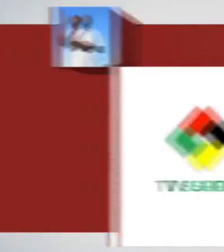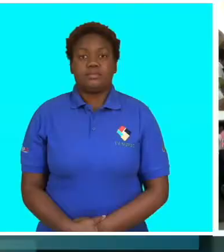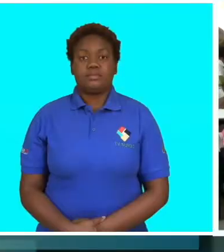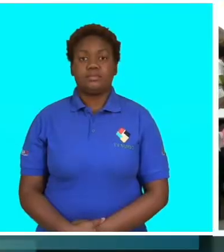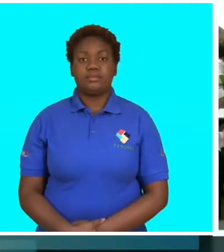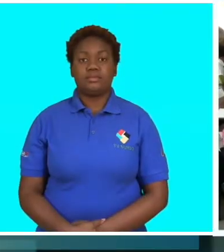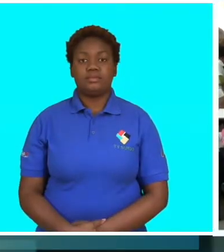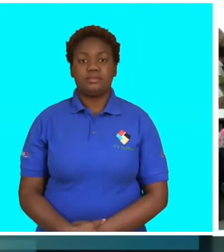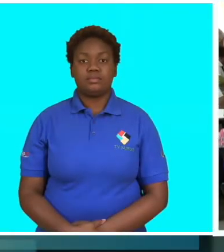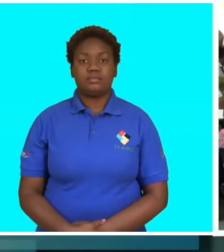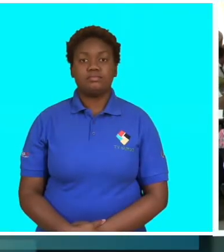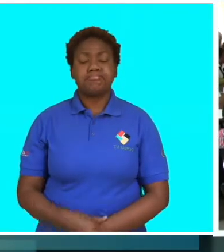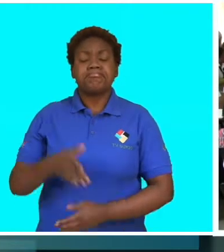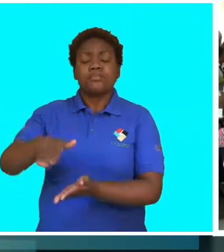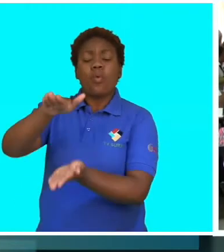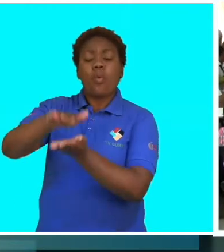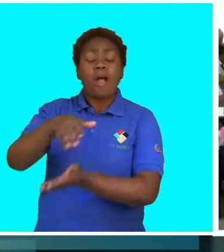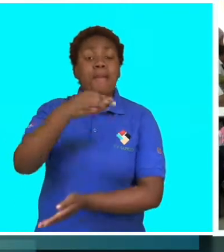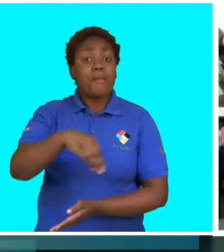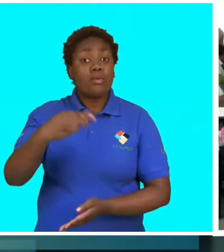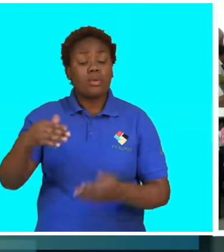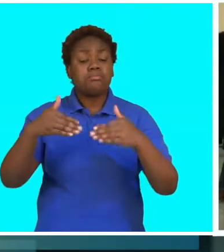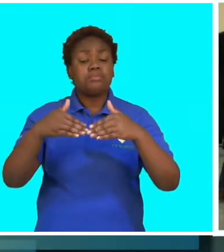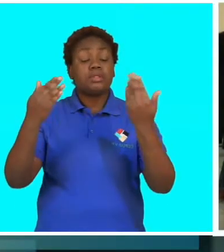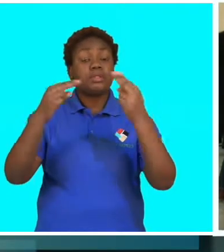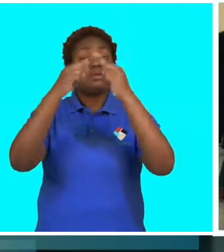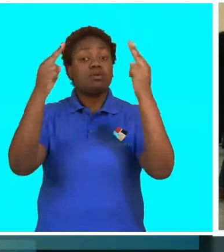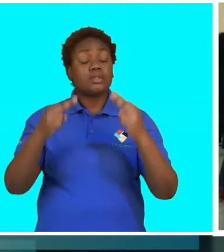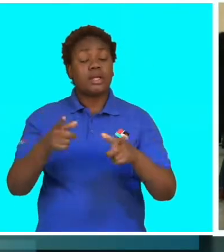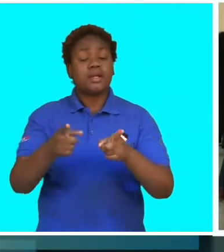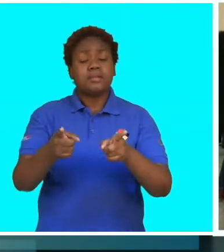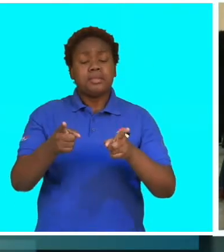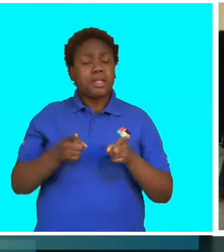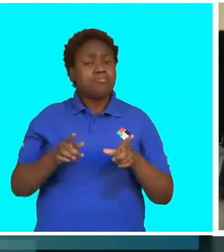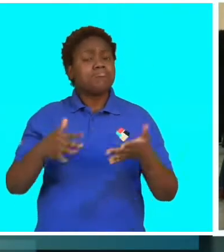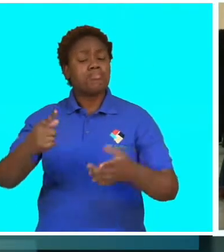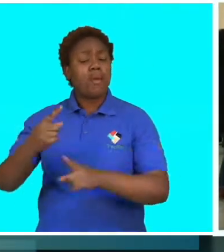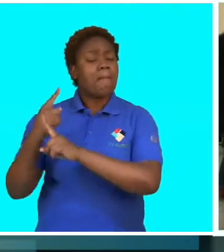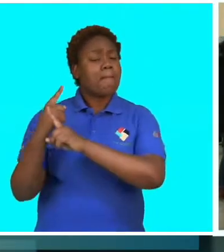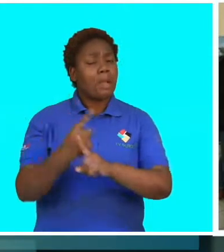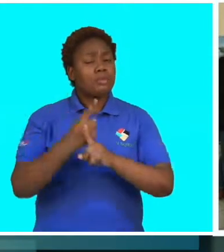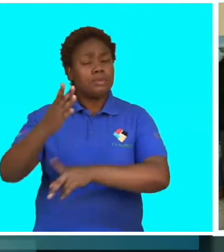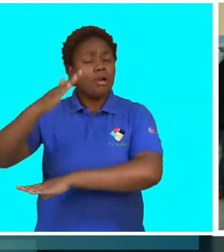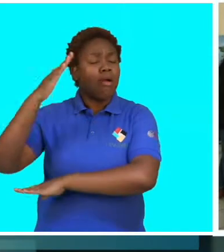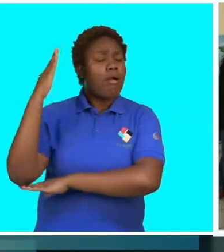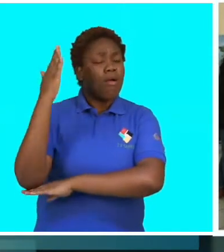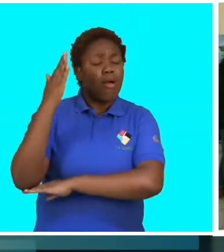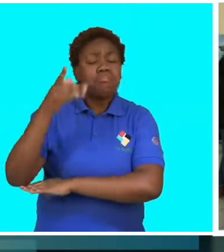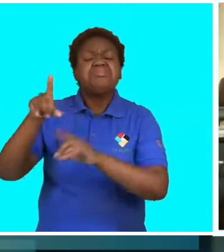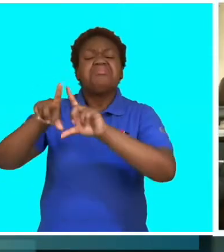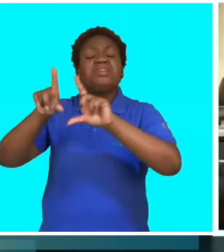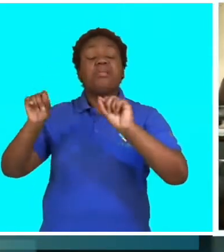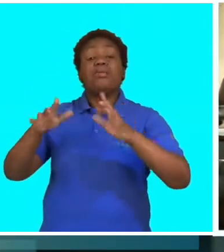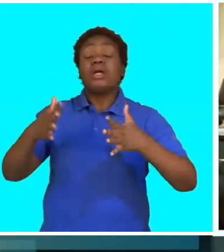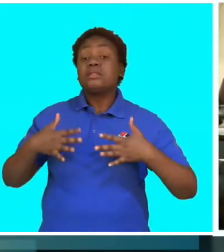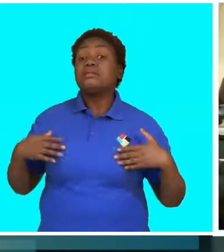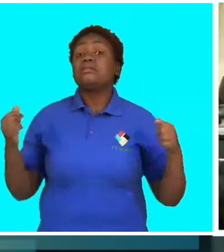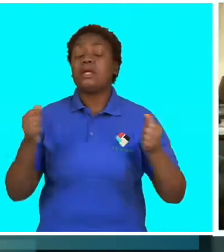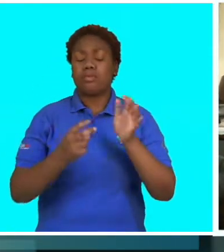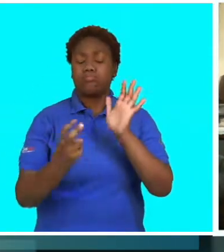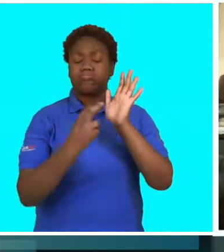Para celebrar o Dia Internacional da Rapariga, adolescentes do município da Matola participaram